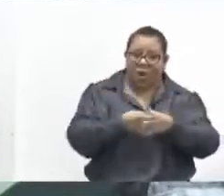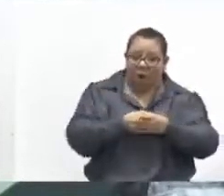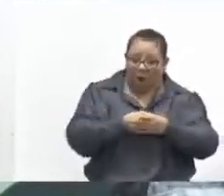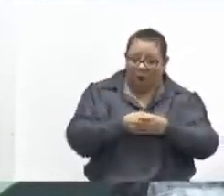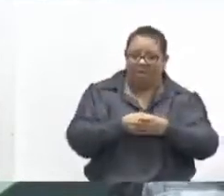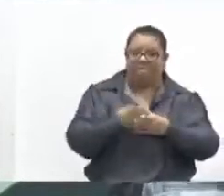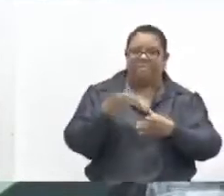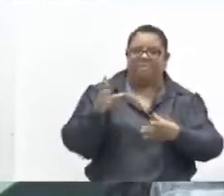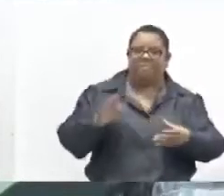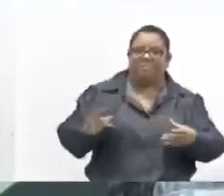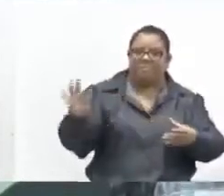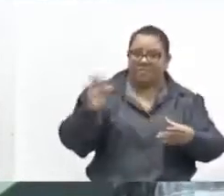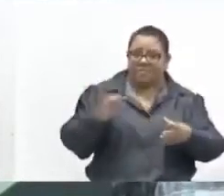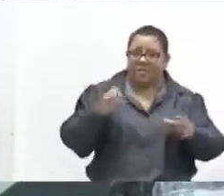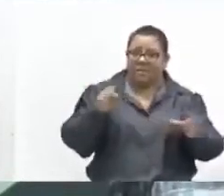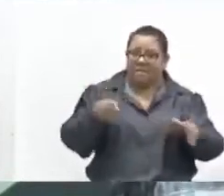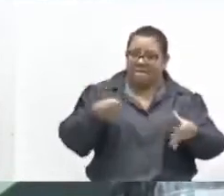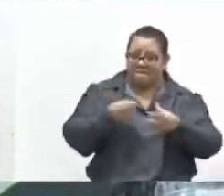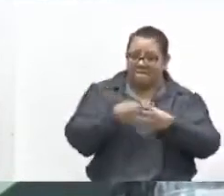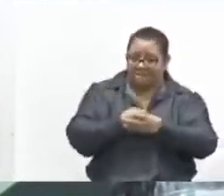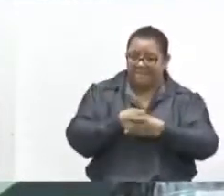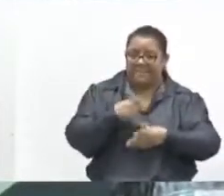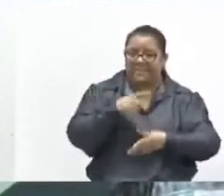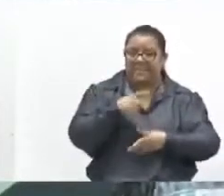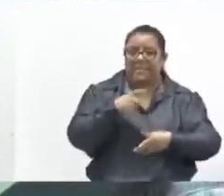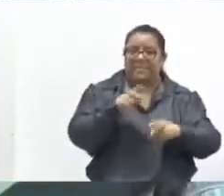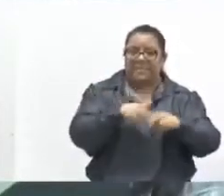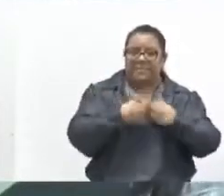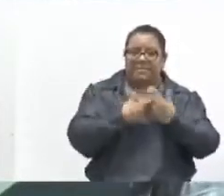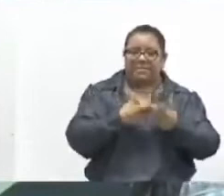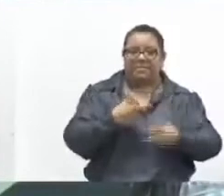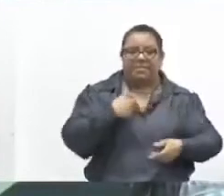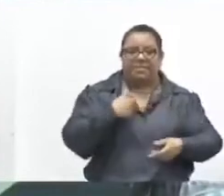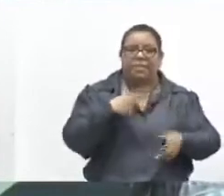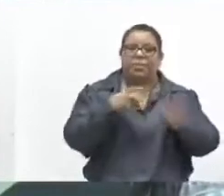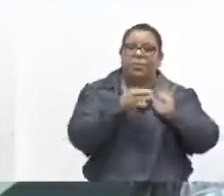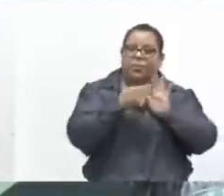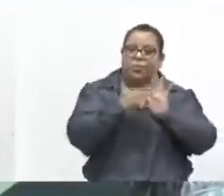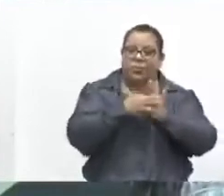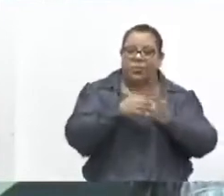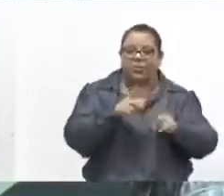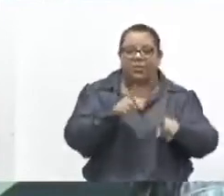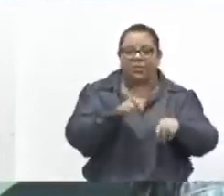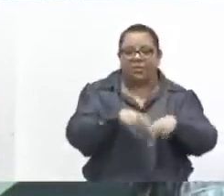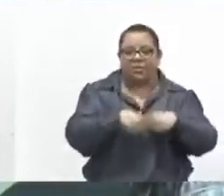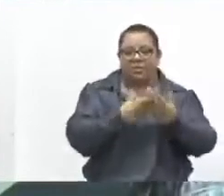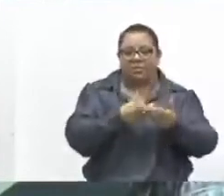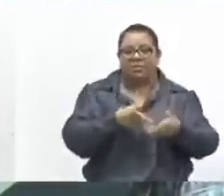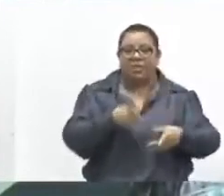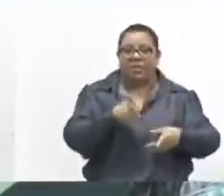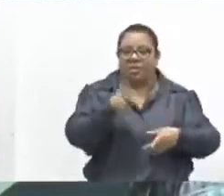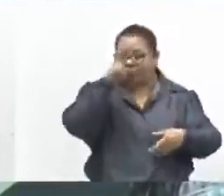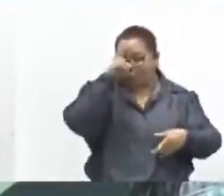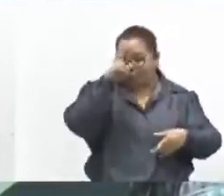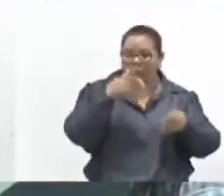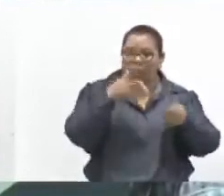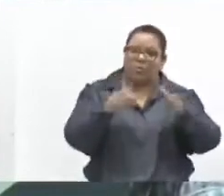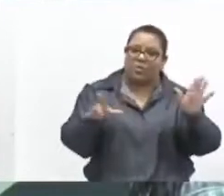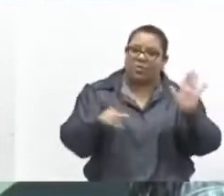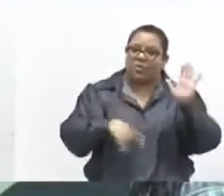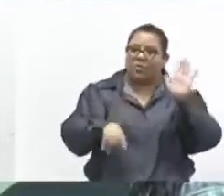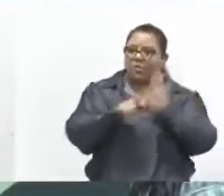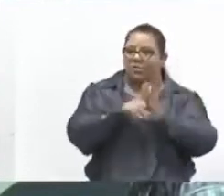e nos institutos. A assistência estudantil também perpassa por isso, até porque, na minha opinião, a assistência estudantil só tomou força depois da aprovação de lei de